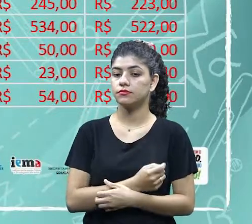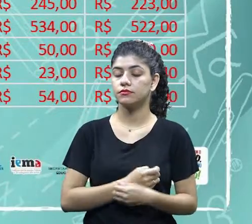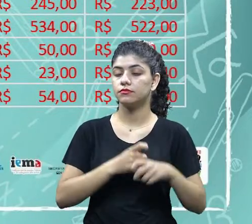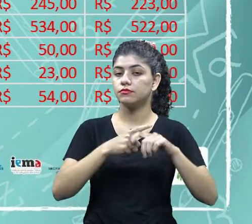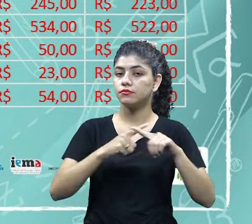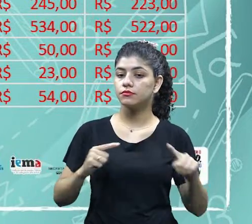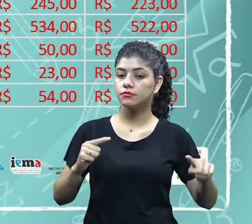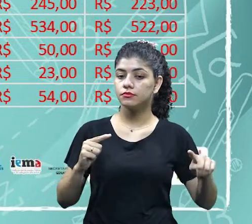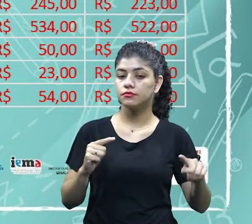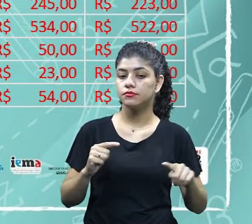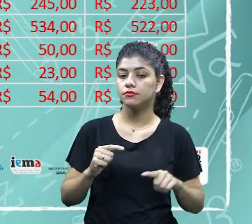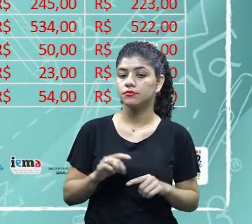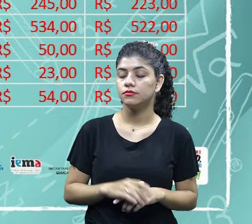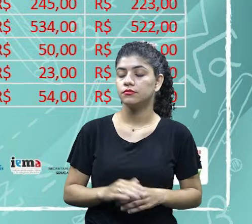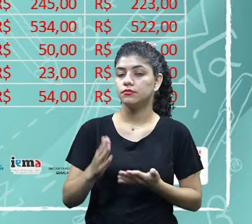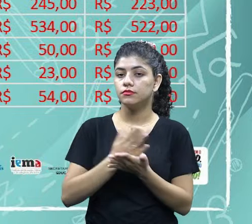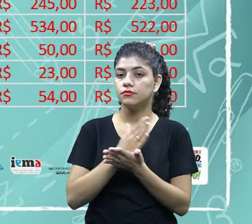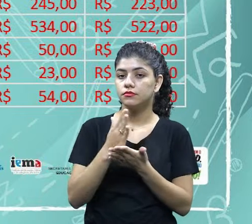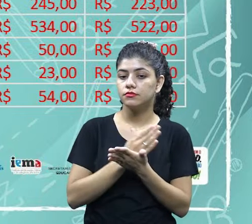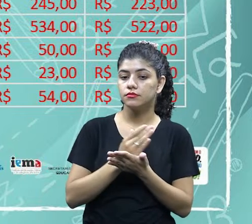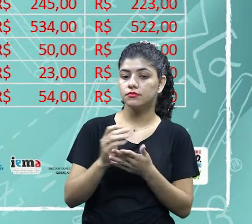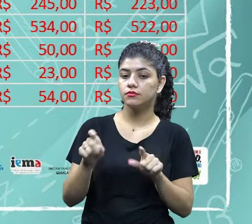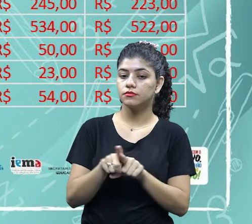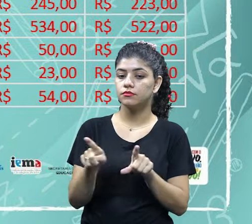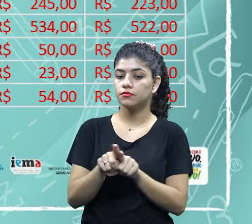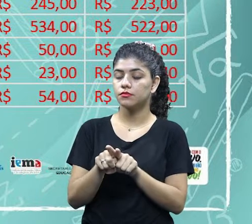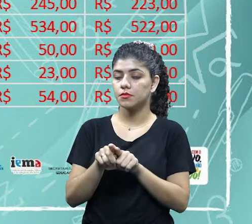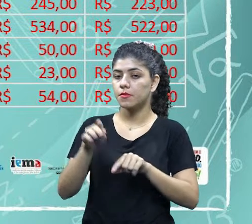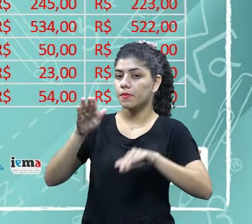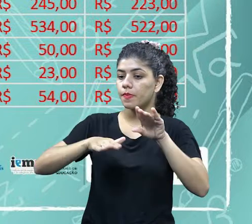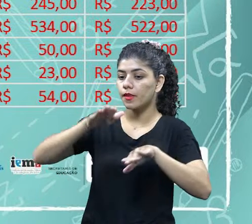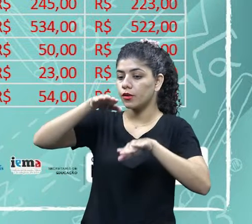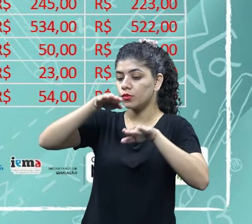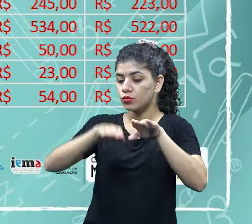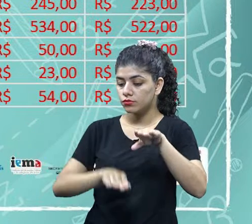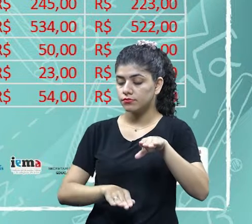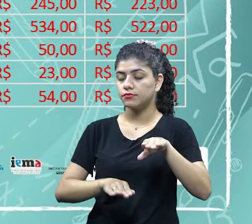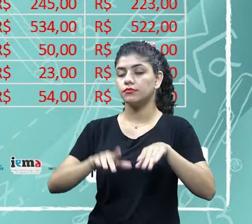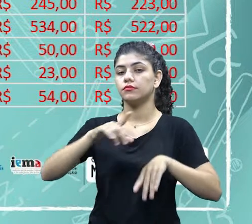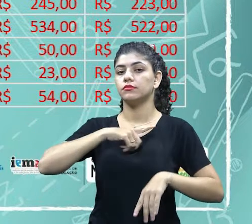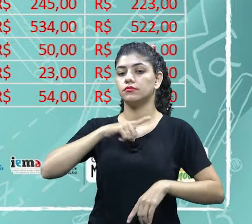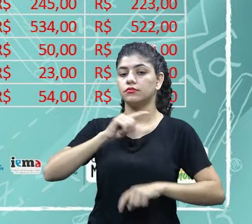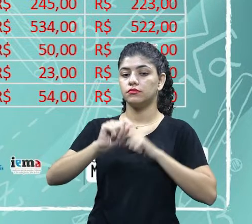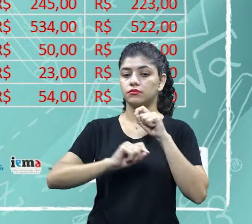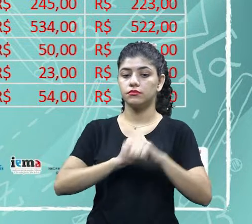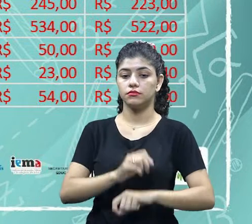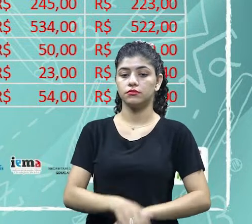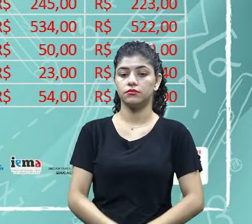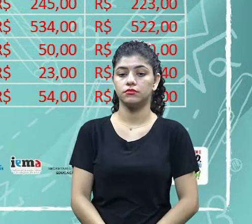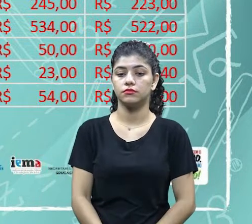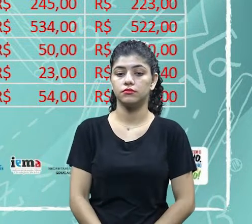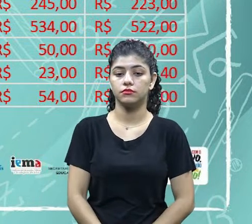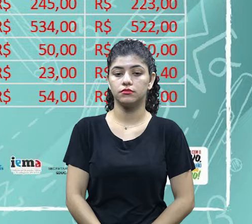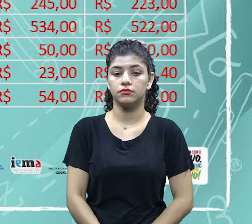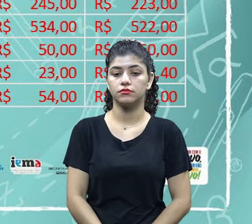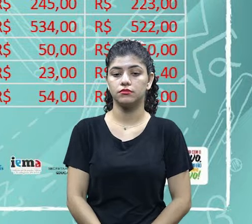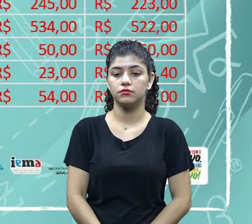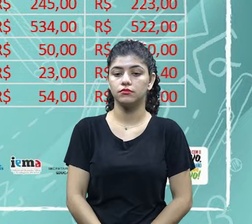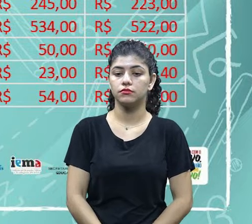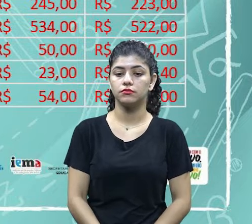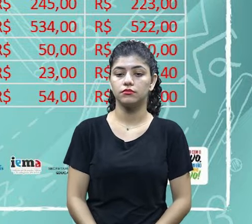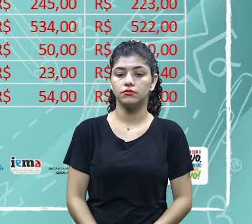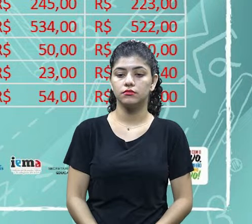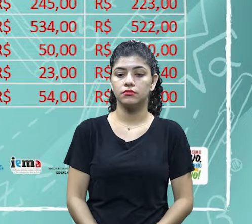por exemplo, aqui, a matéria-prima ela variou para menos. Então aqui nós temos, do mês de